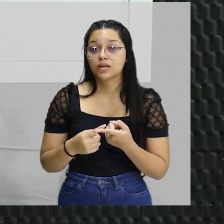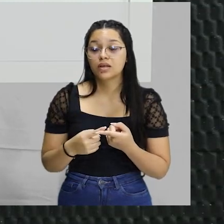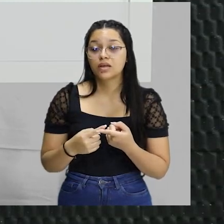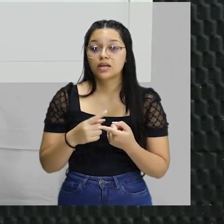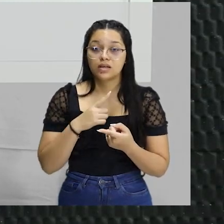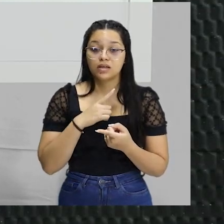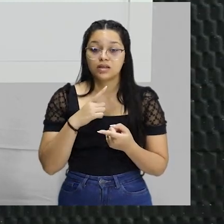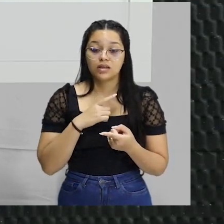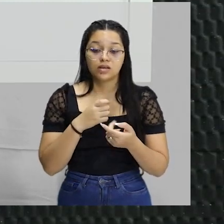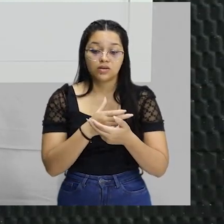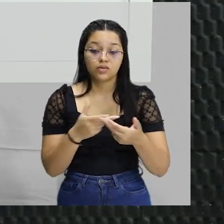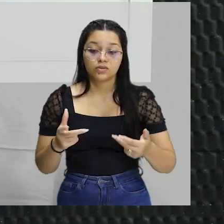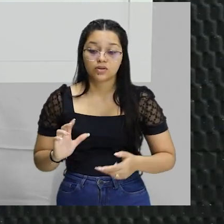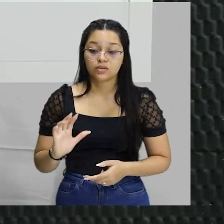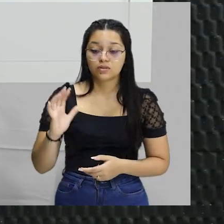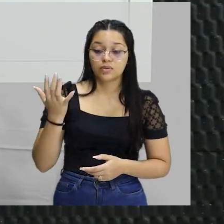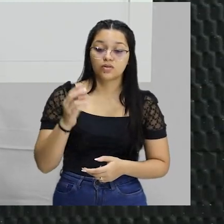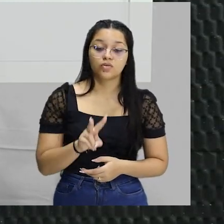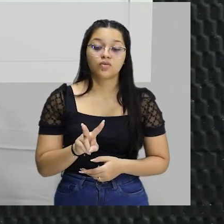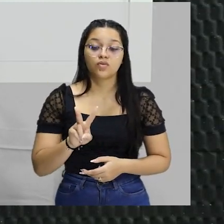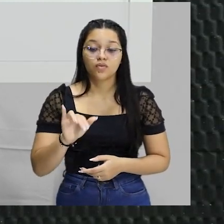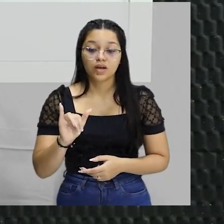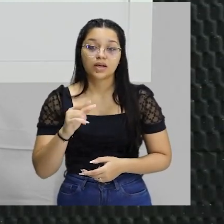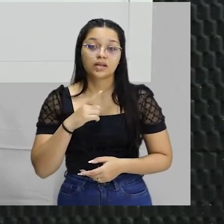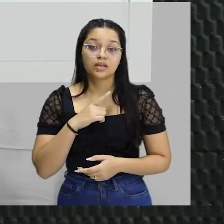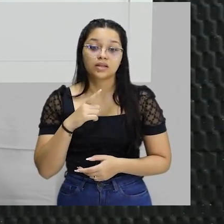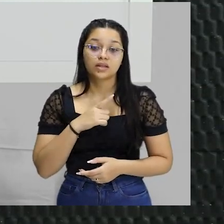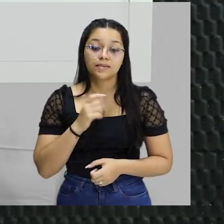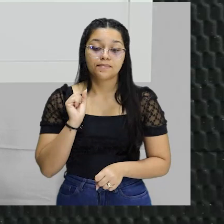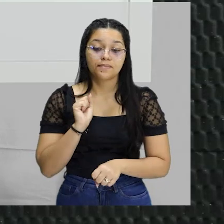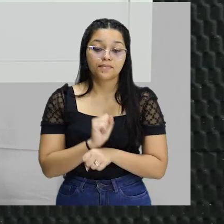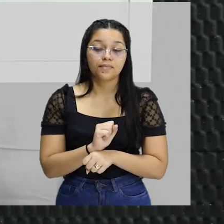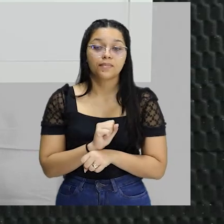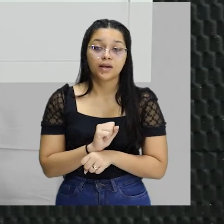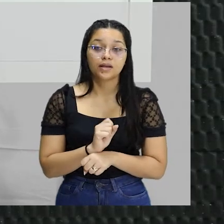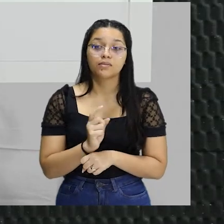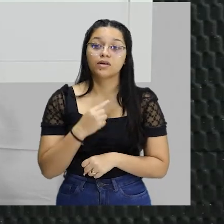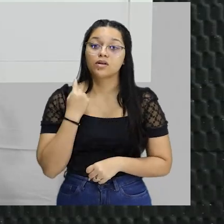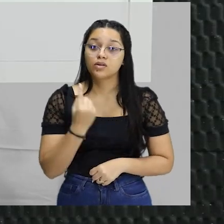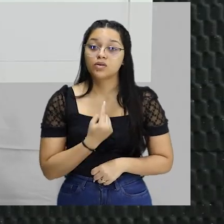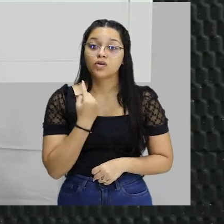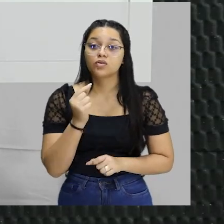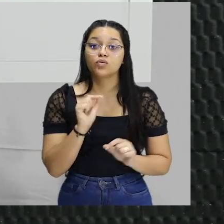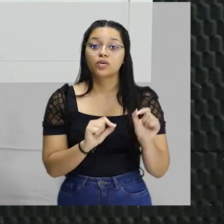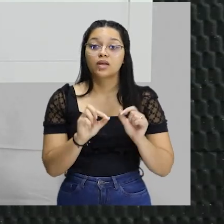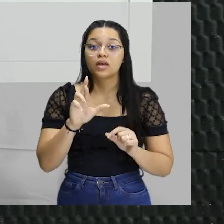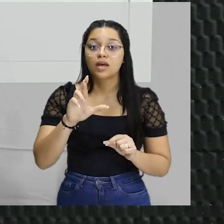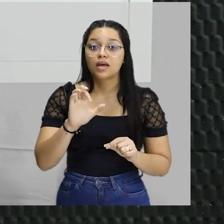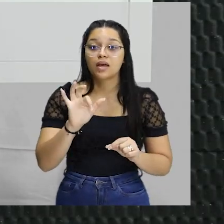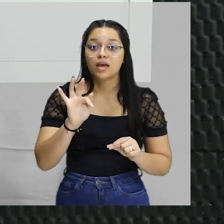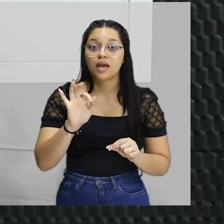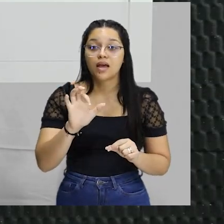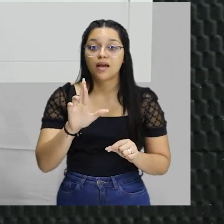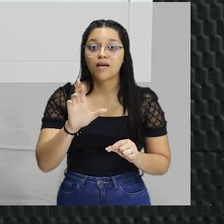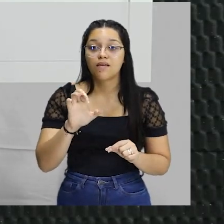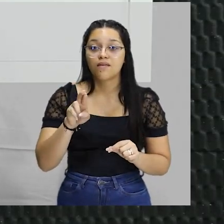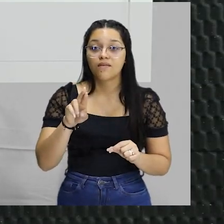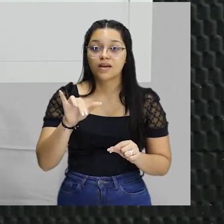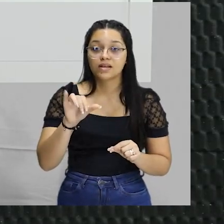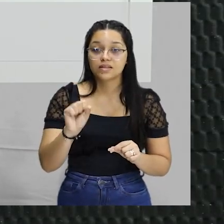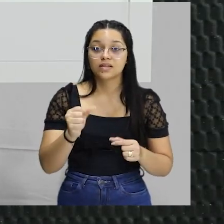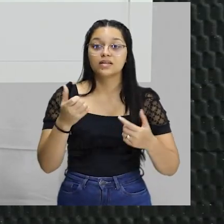determinadas situações, eles vão permanecer no repouso. Isso para os nossos referenciais. Ok? Isso é